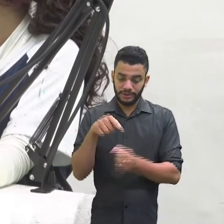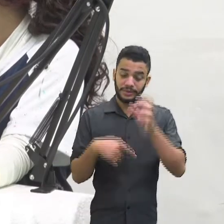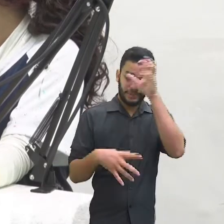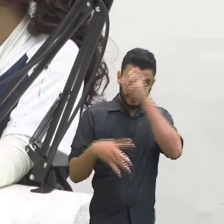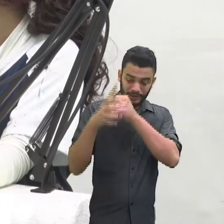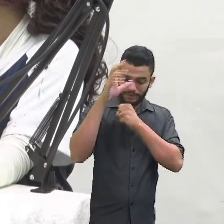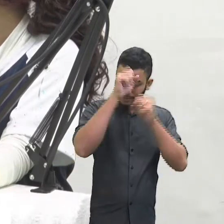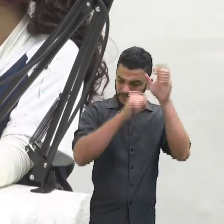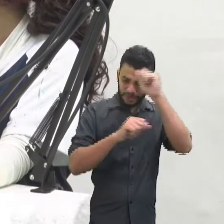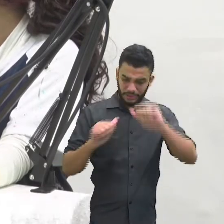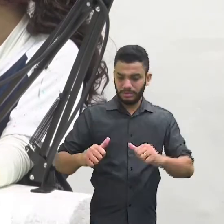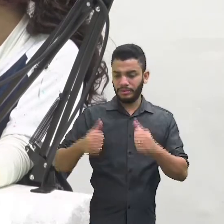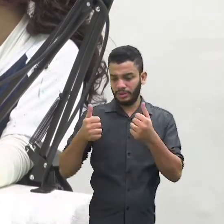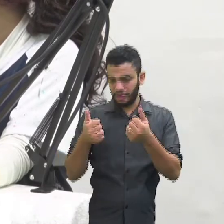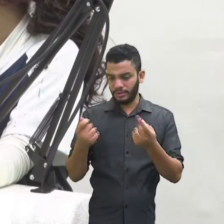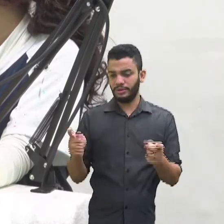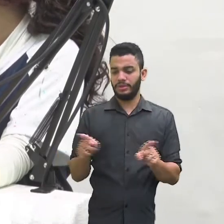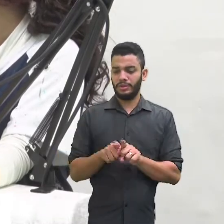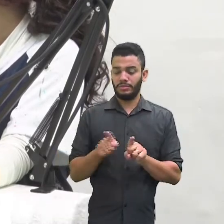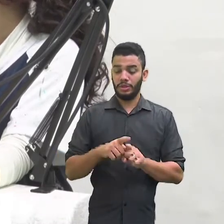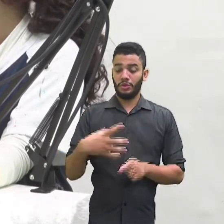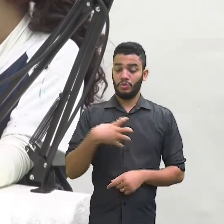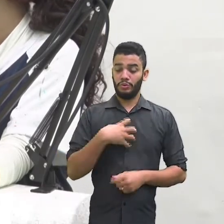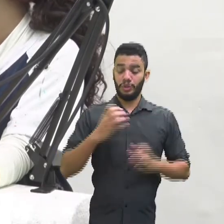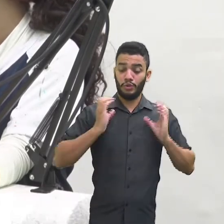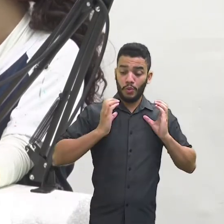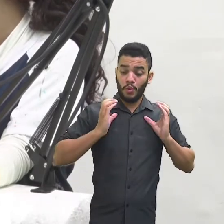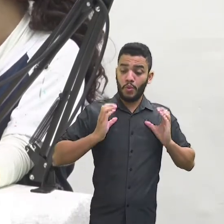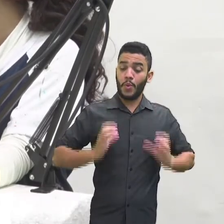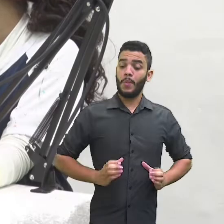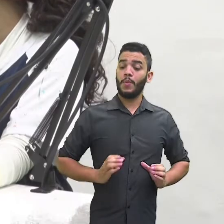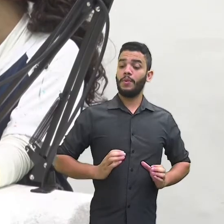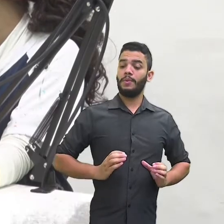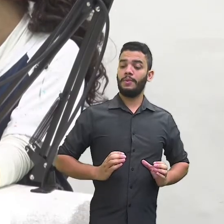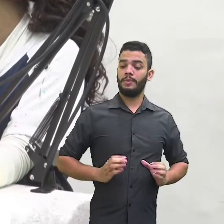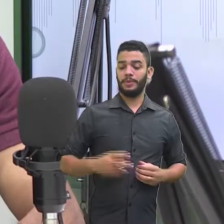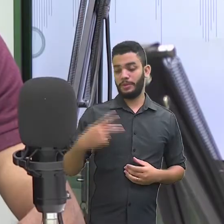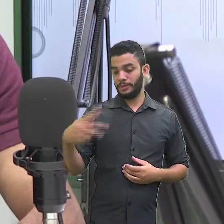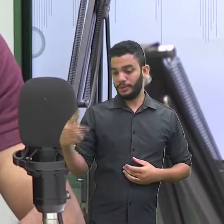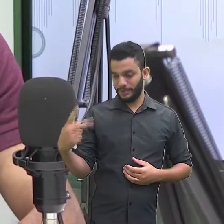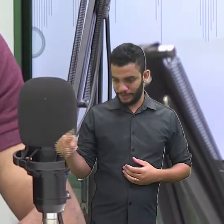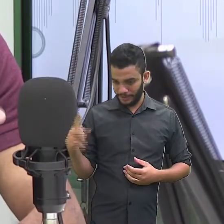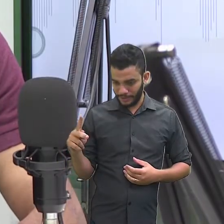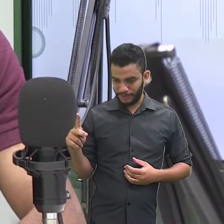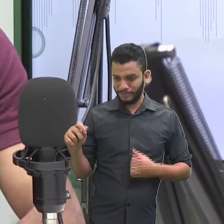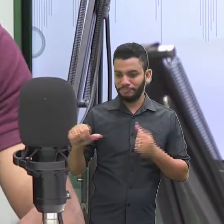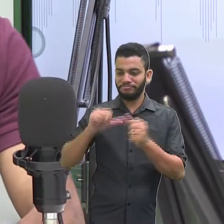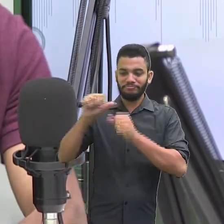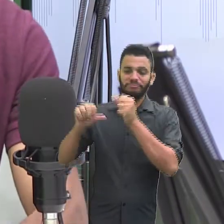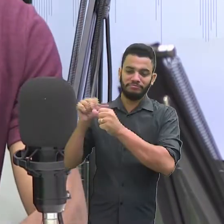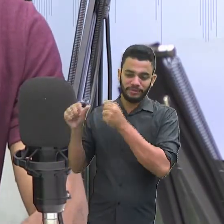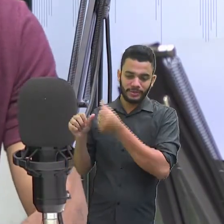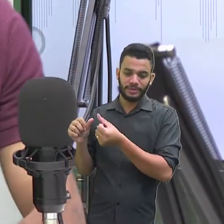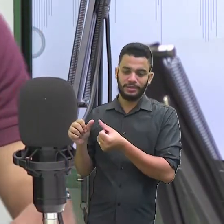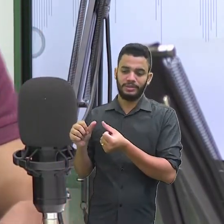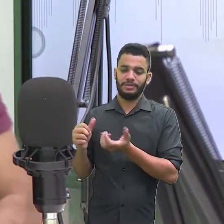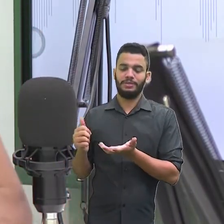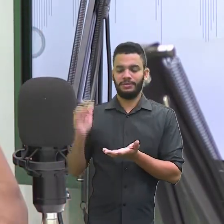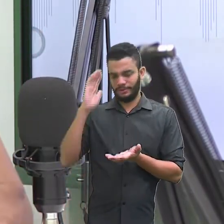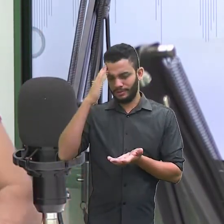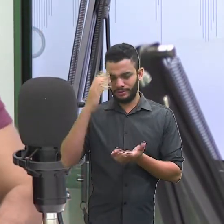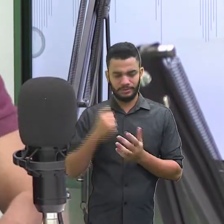bom filho, provavelmente, entre outras áreas, ele vai sobressair. E aí é que a gente verifica a situação de